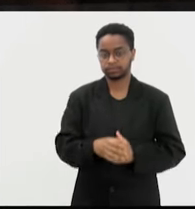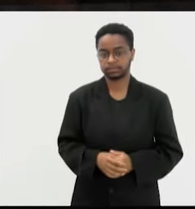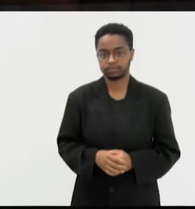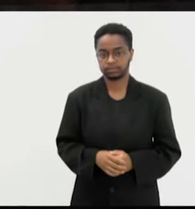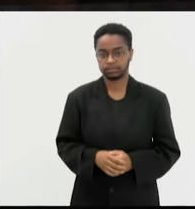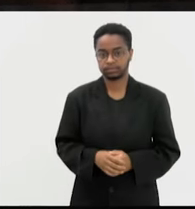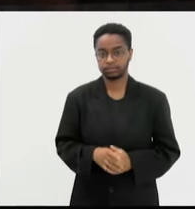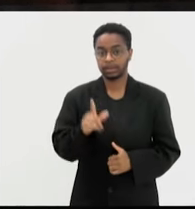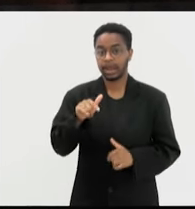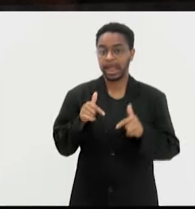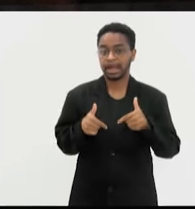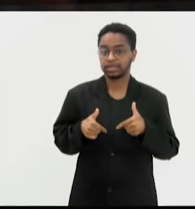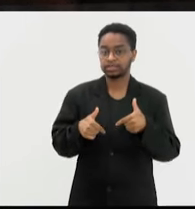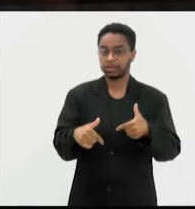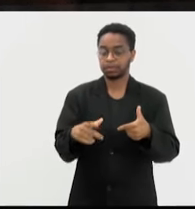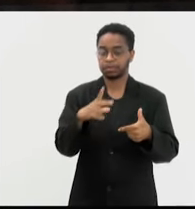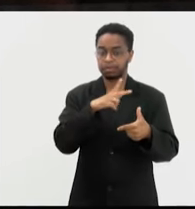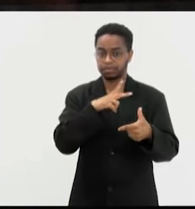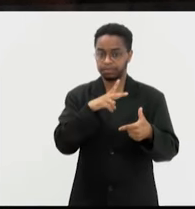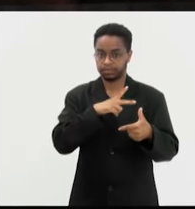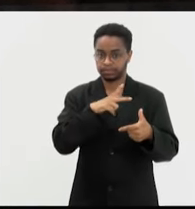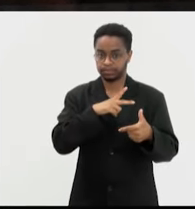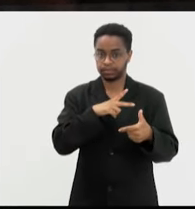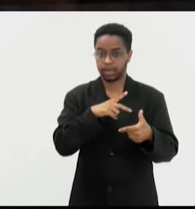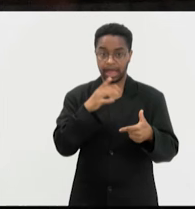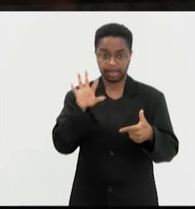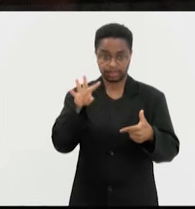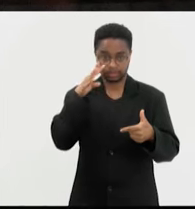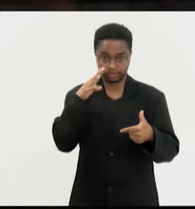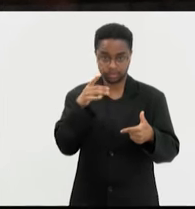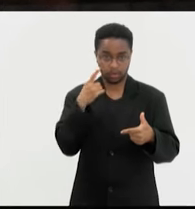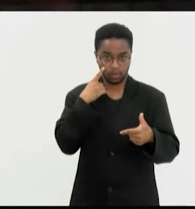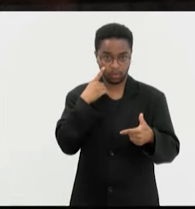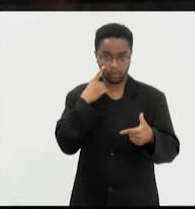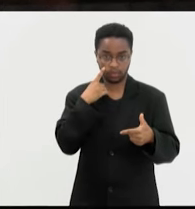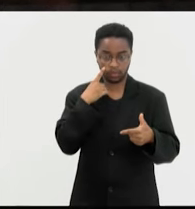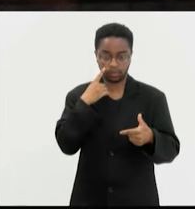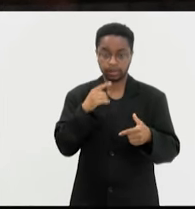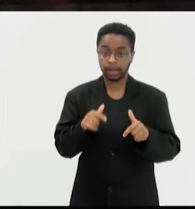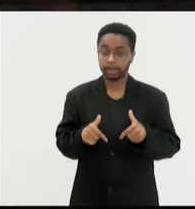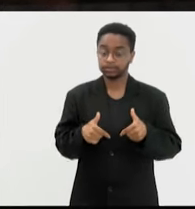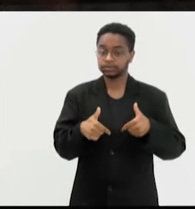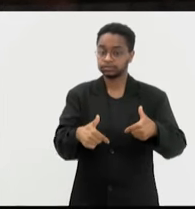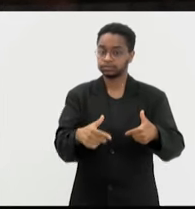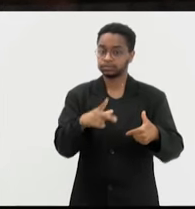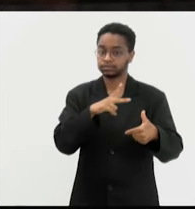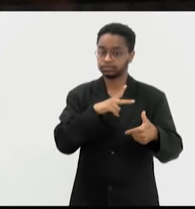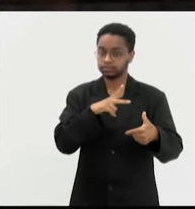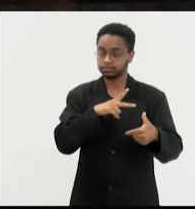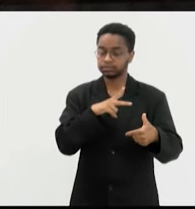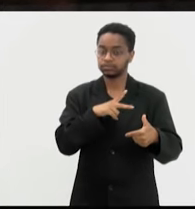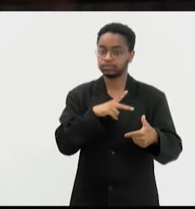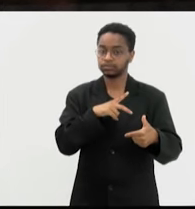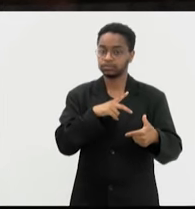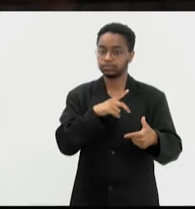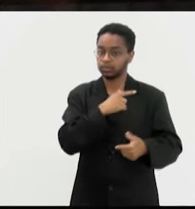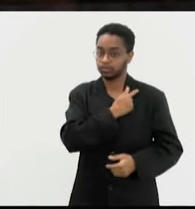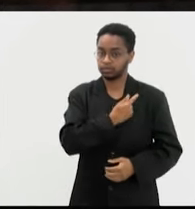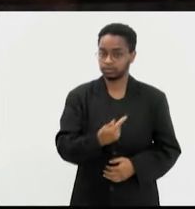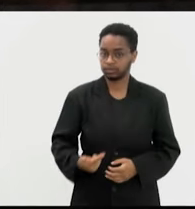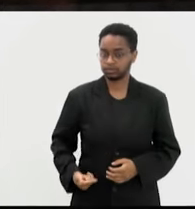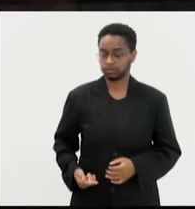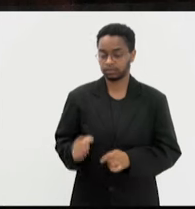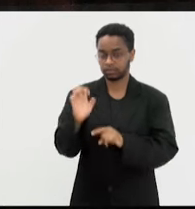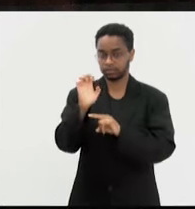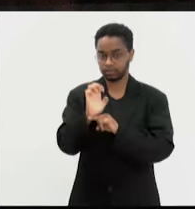iniciativa privativa Ó presta atenção por favor são iniciativa privativa do governo do governador do